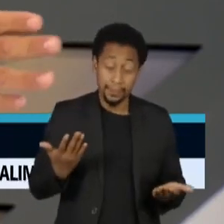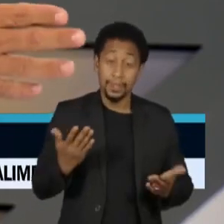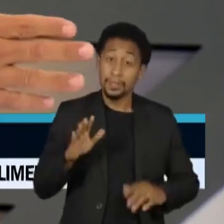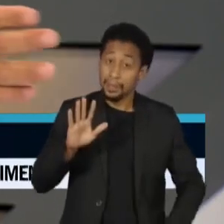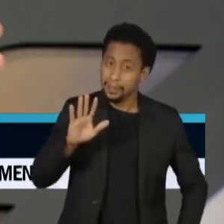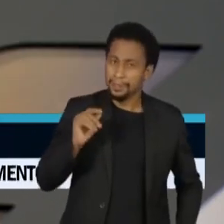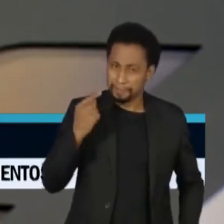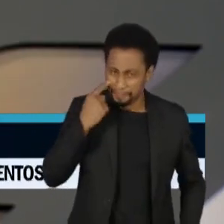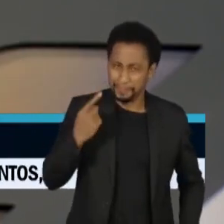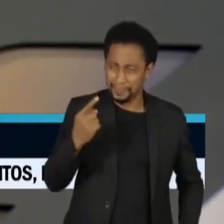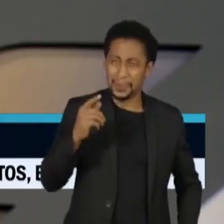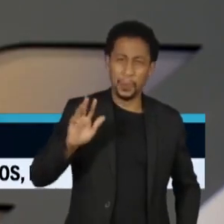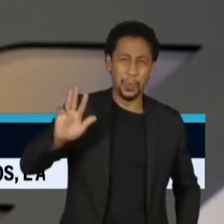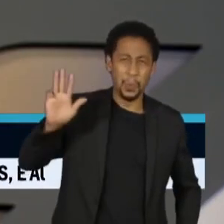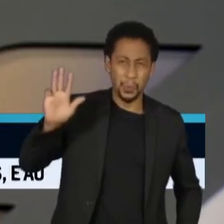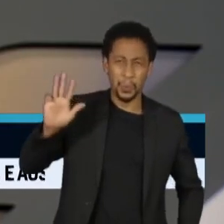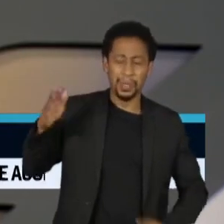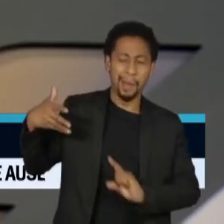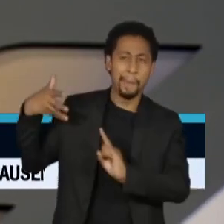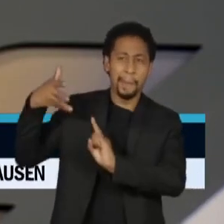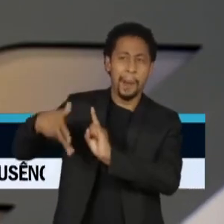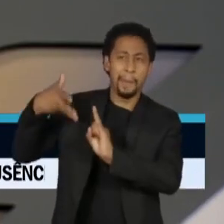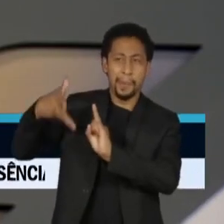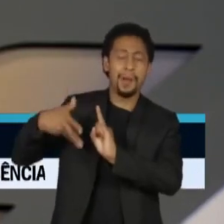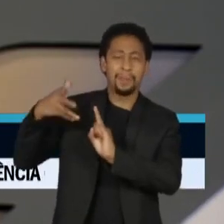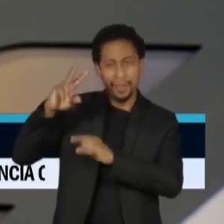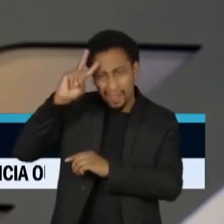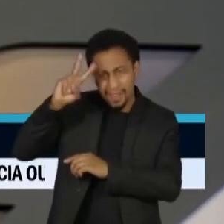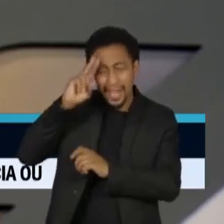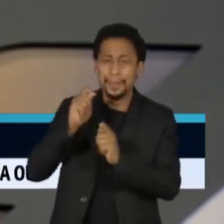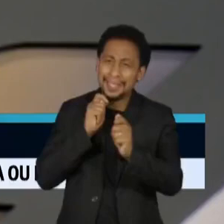vi quando ele falou isso, foi uma entrevista longa, falou